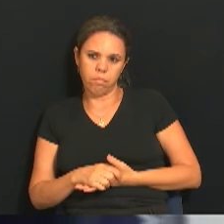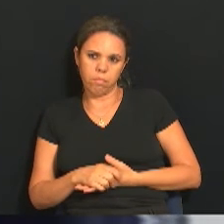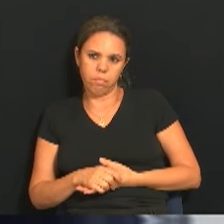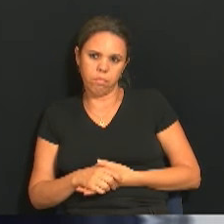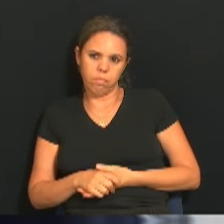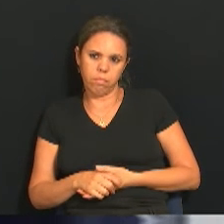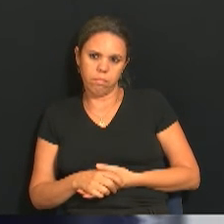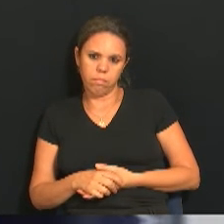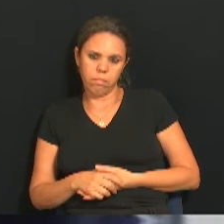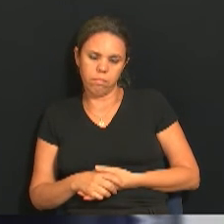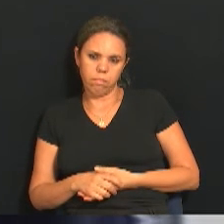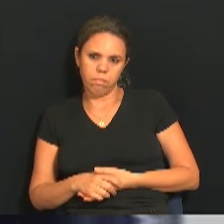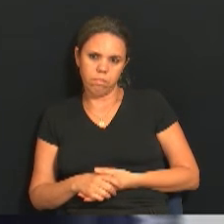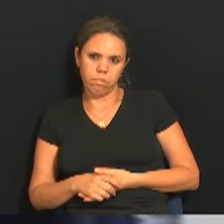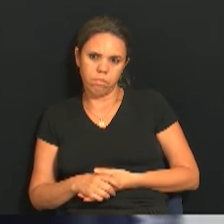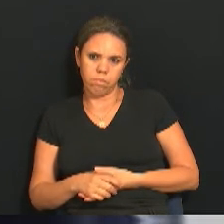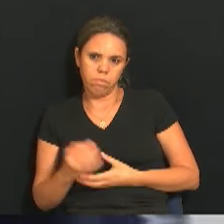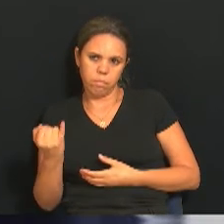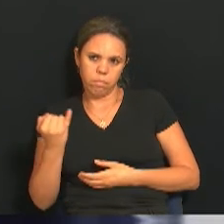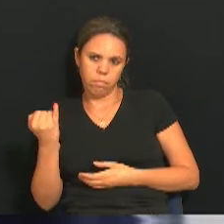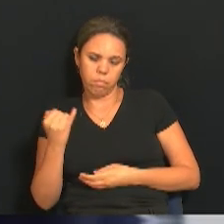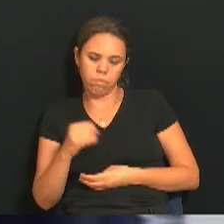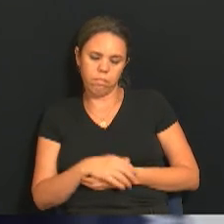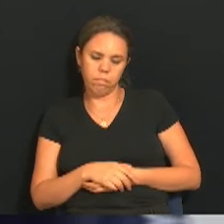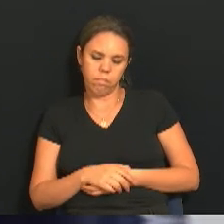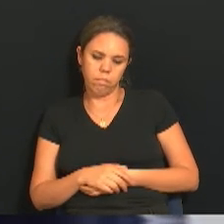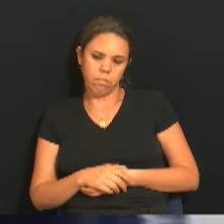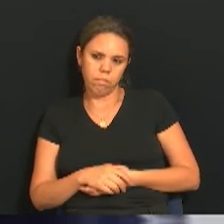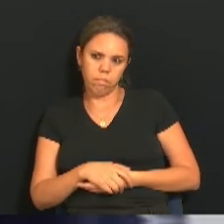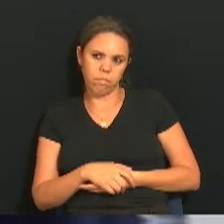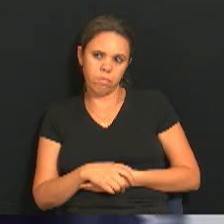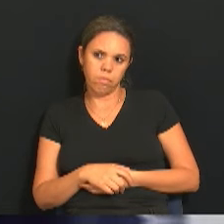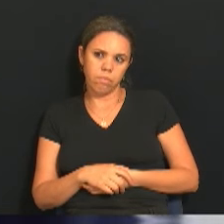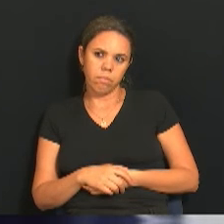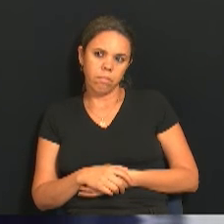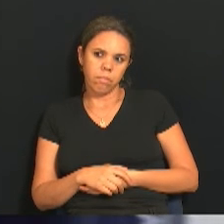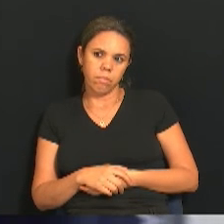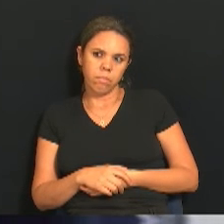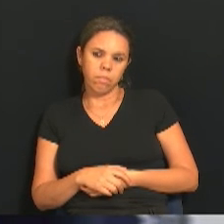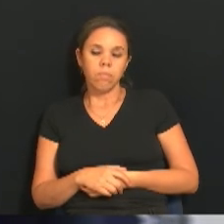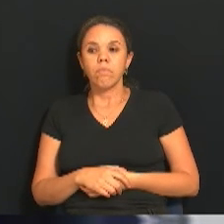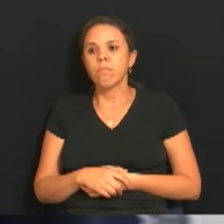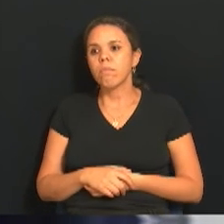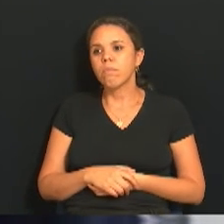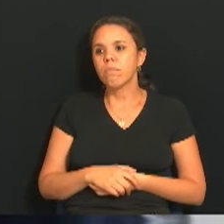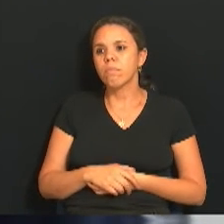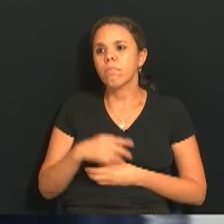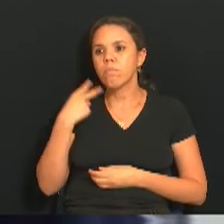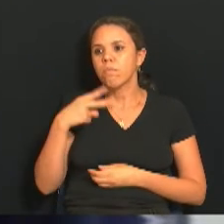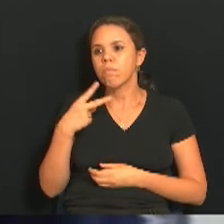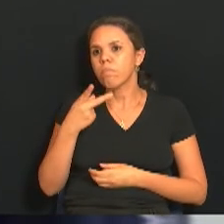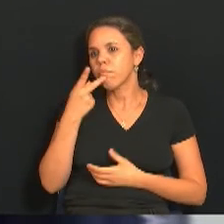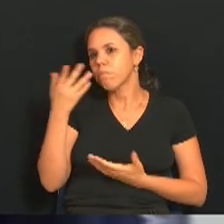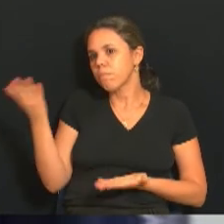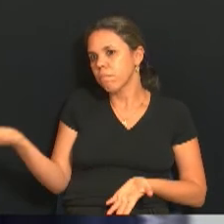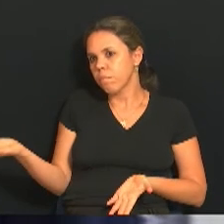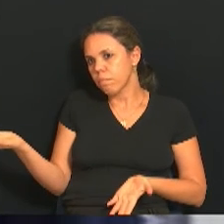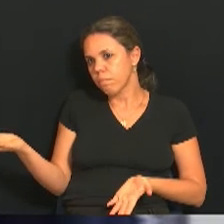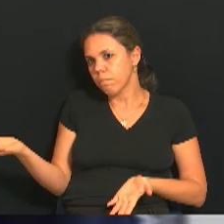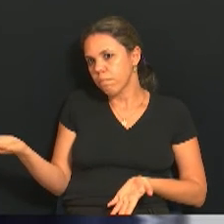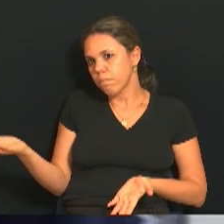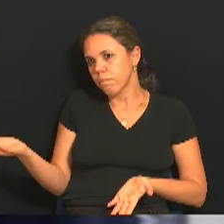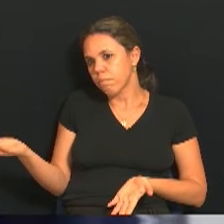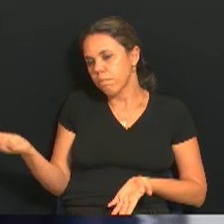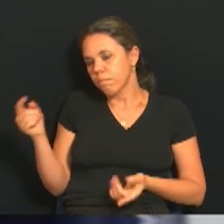Então, isso acho que é de extrema importância, né? Digo mais, ao vereador, né? Não é por